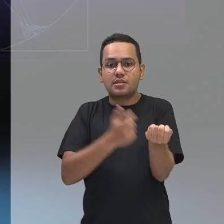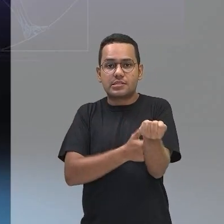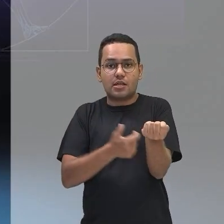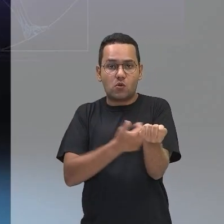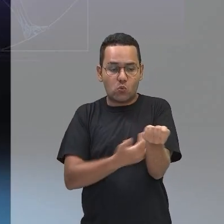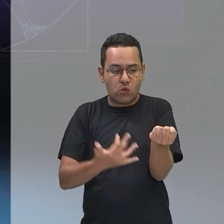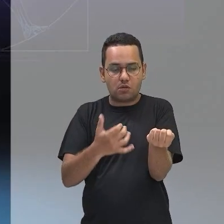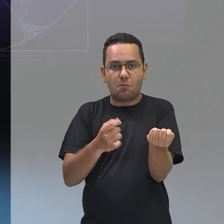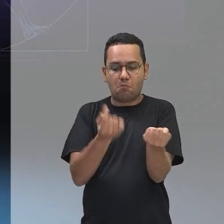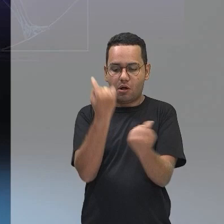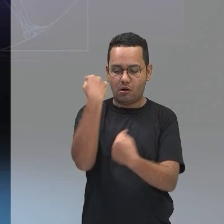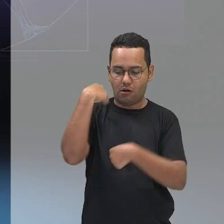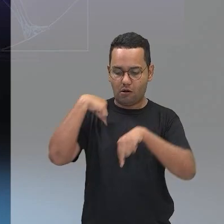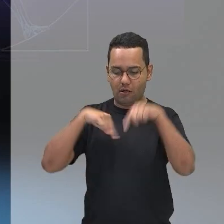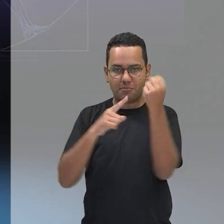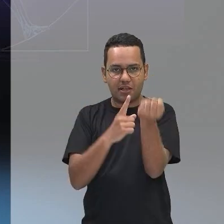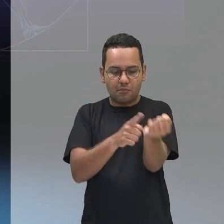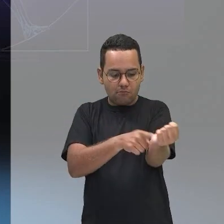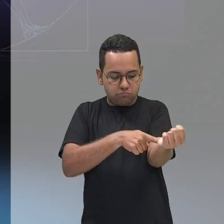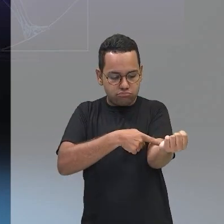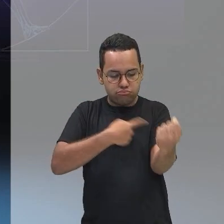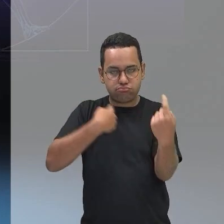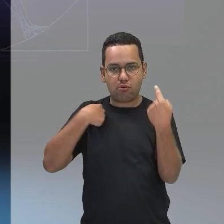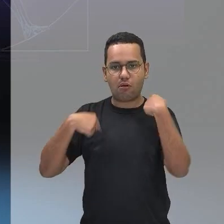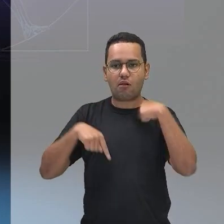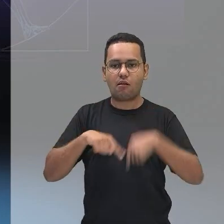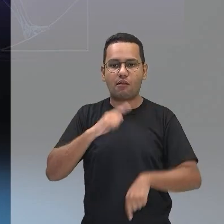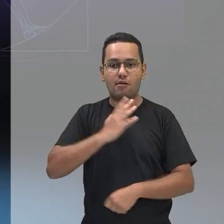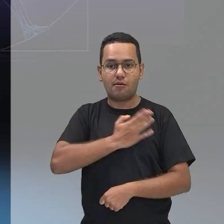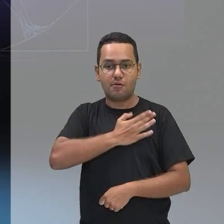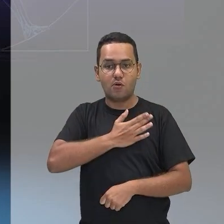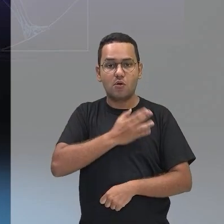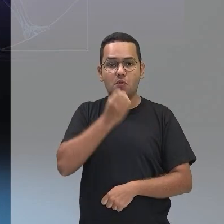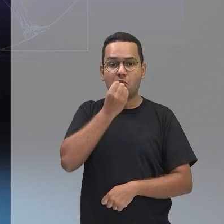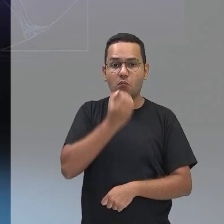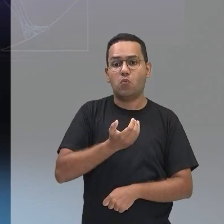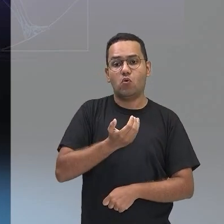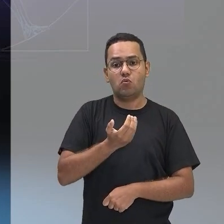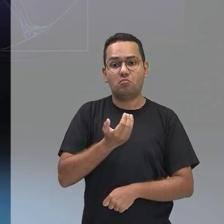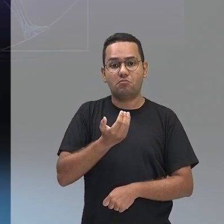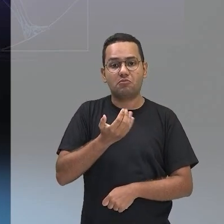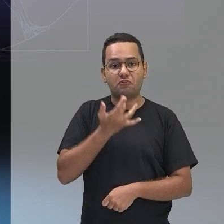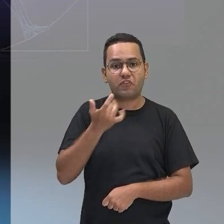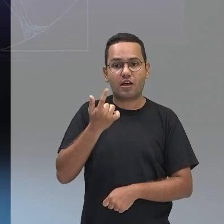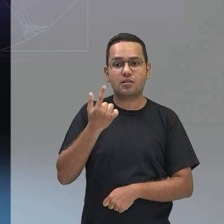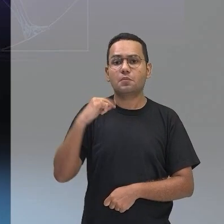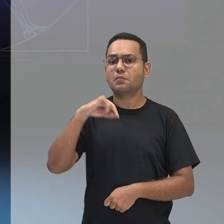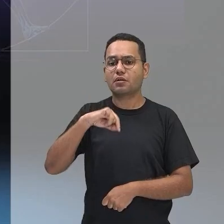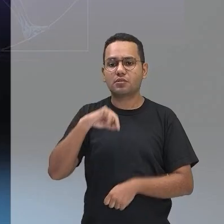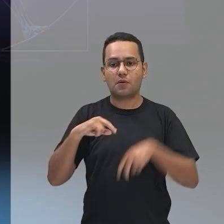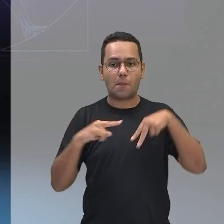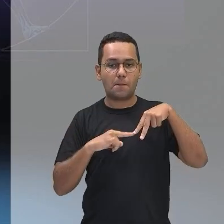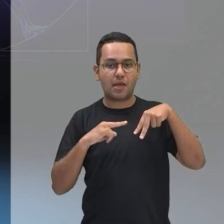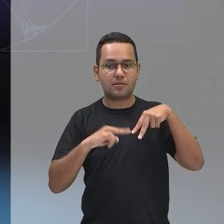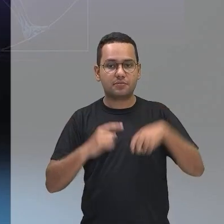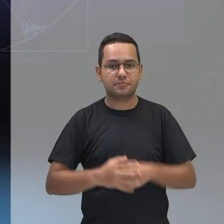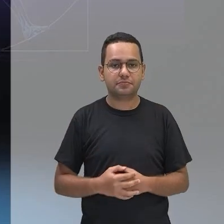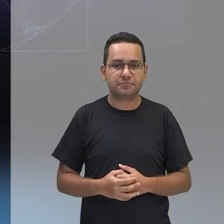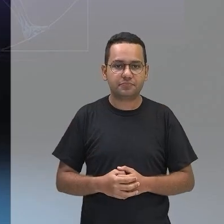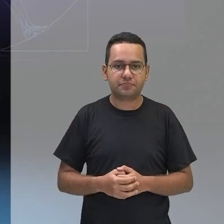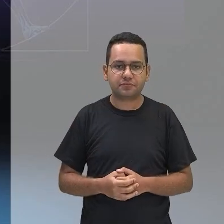mais fácil, né, em direção ao quê? Aos nossos pés. Mas, professor, já que está